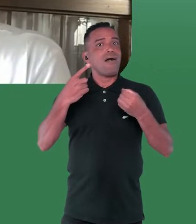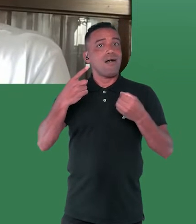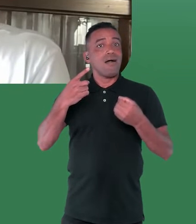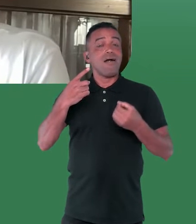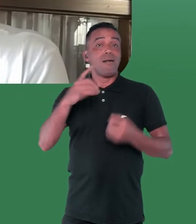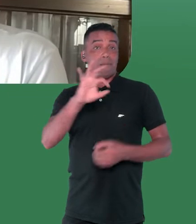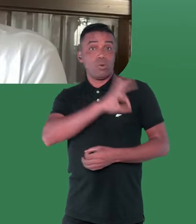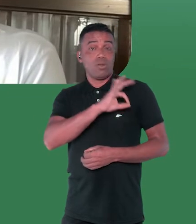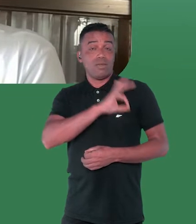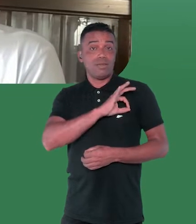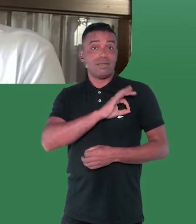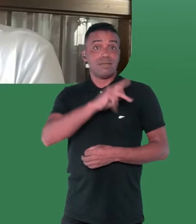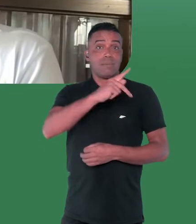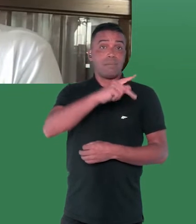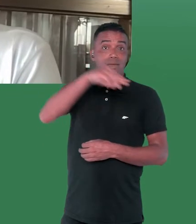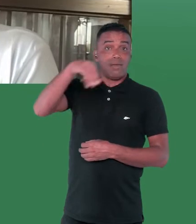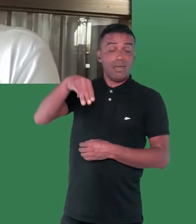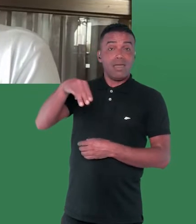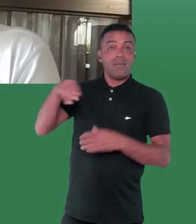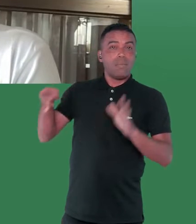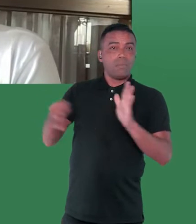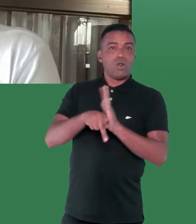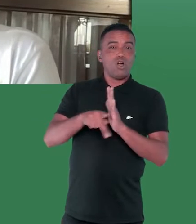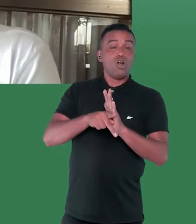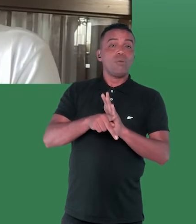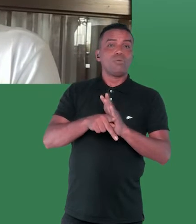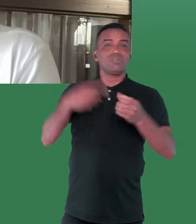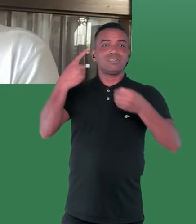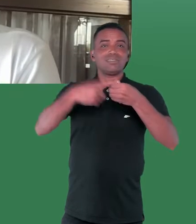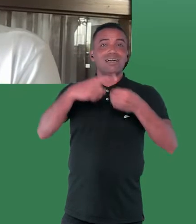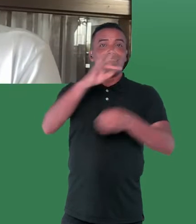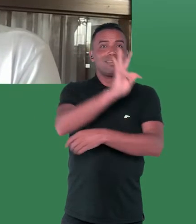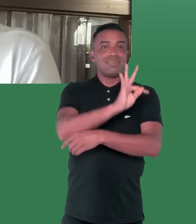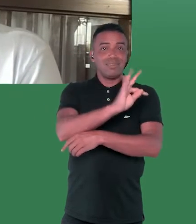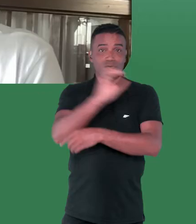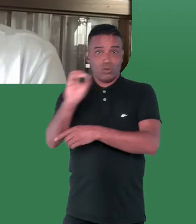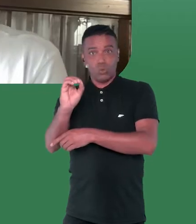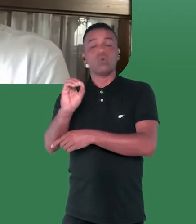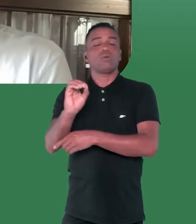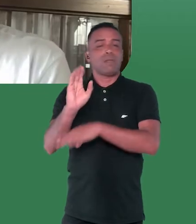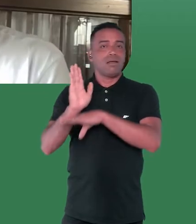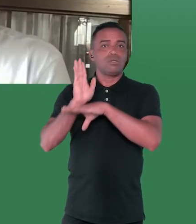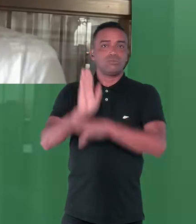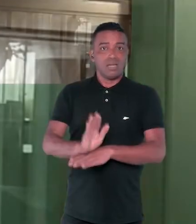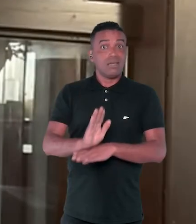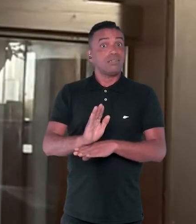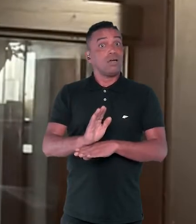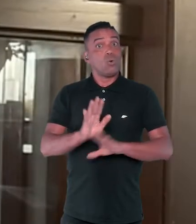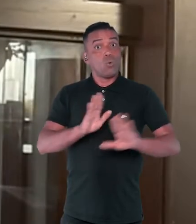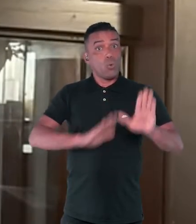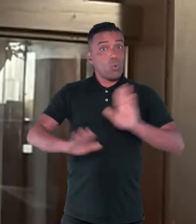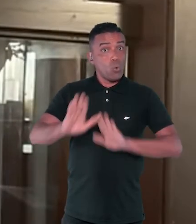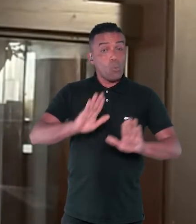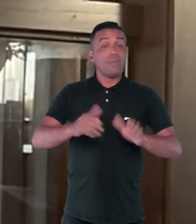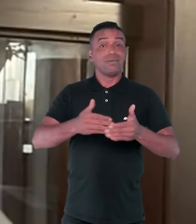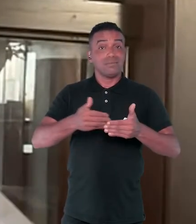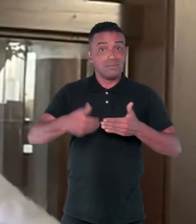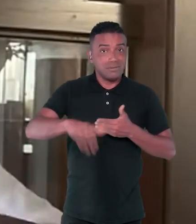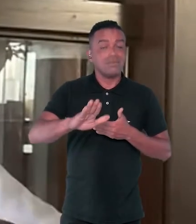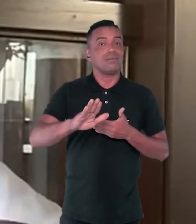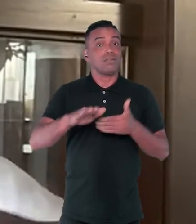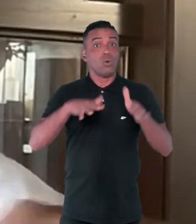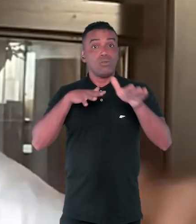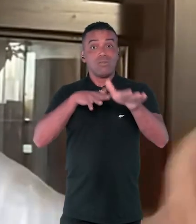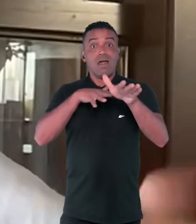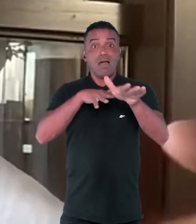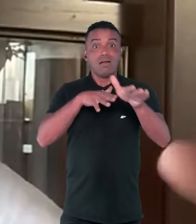de Teófilo Otoni para ajudar, e eu quero pedir a todos que tomem cuidado, porque o período chuvoso só está começando, não sei o que e tal. Nisso, o